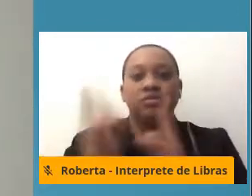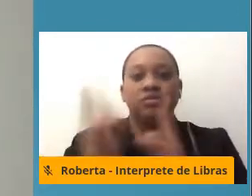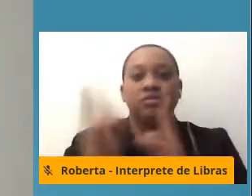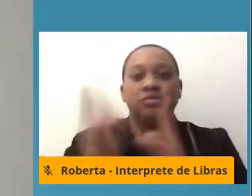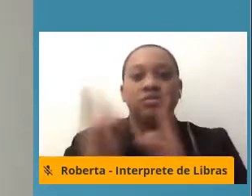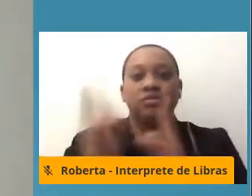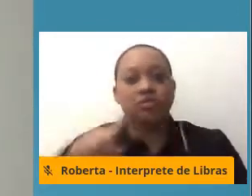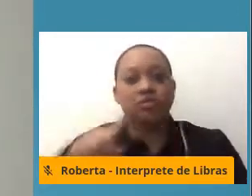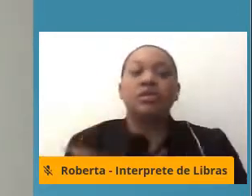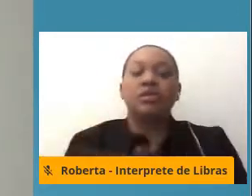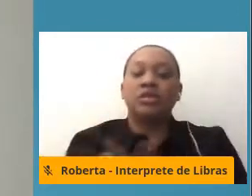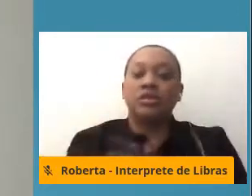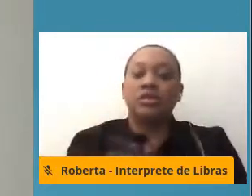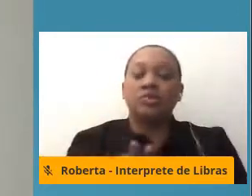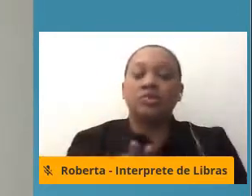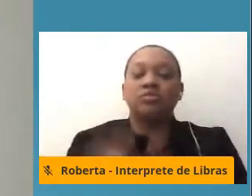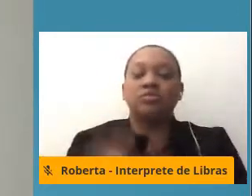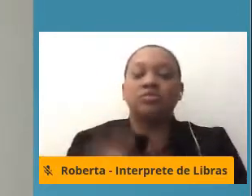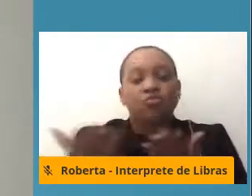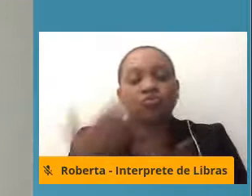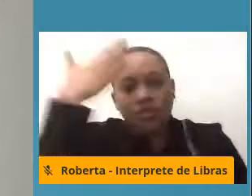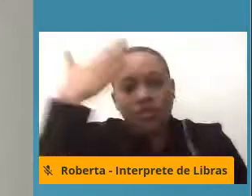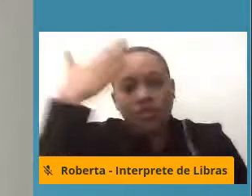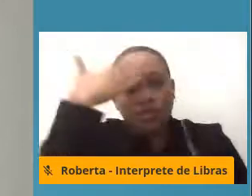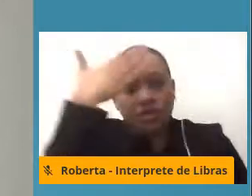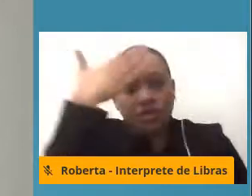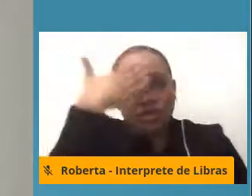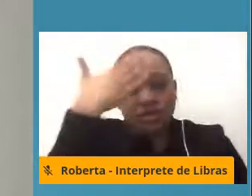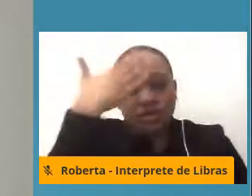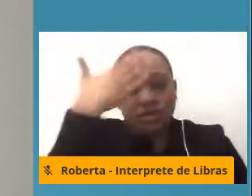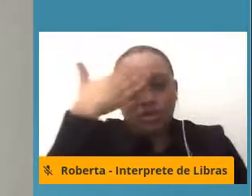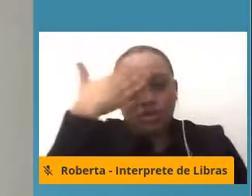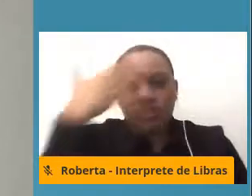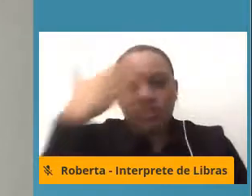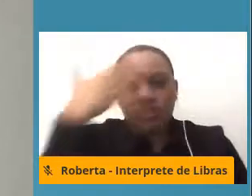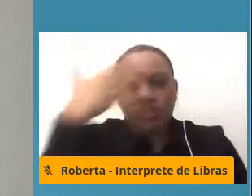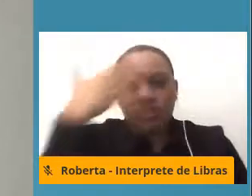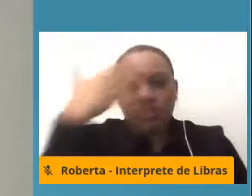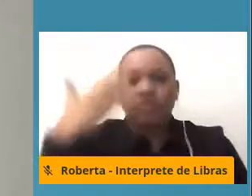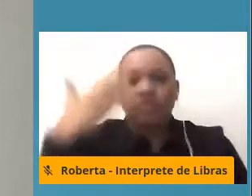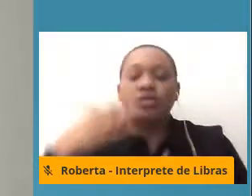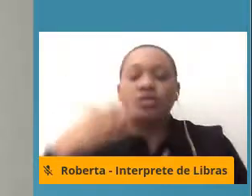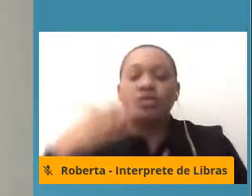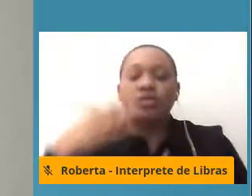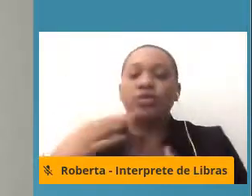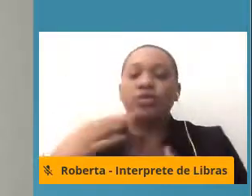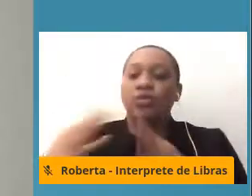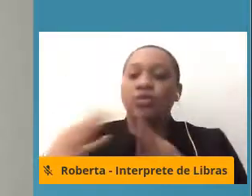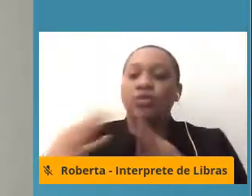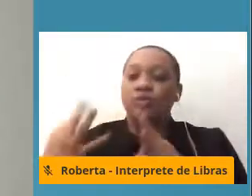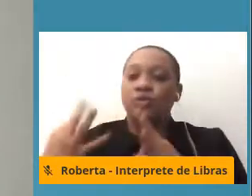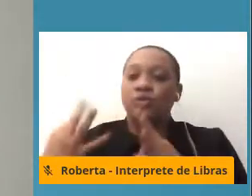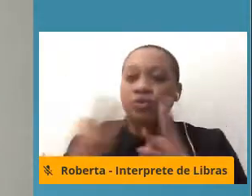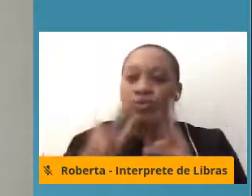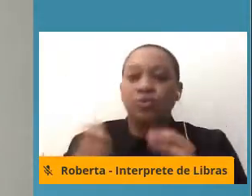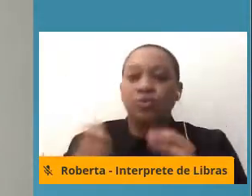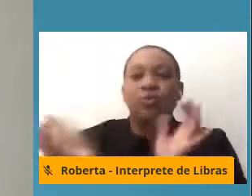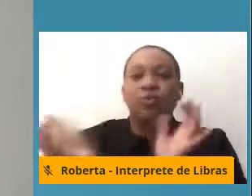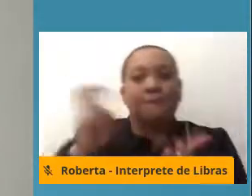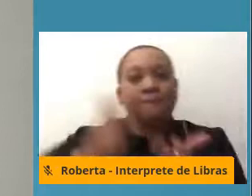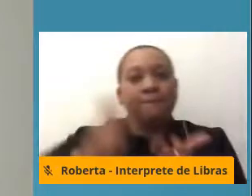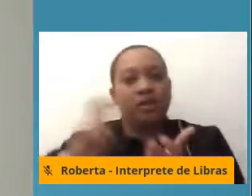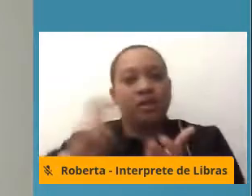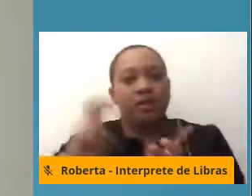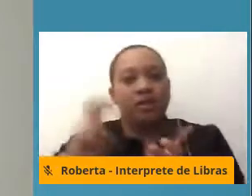palestrantes de hoje agradeço desde já, aos de amanhã também, aos de quinta-feira, né? Eu vou reforçar esse agradecimento, mas, obviamente,